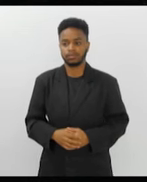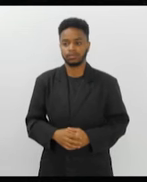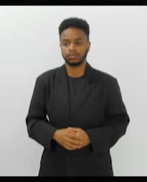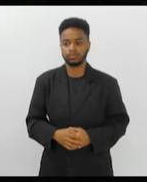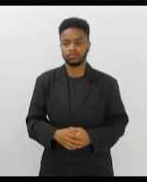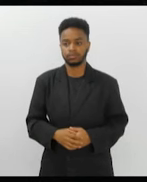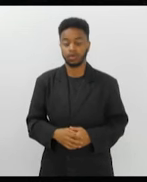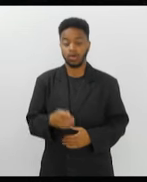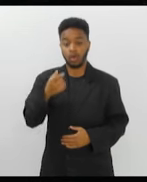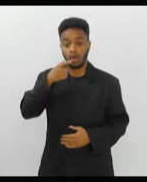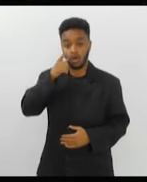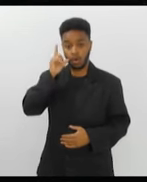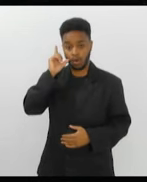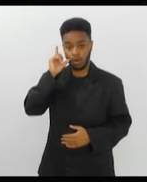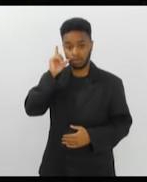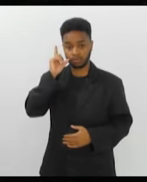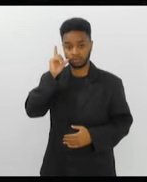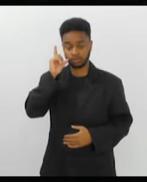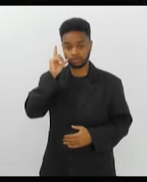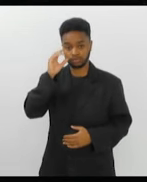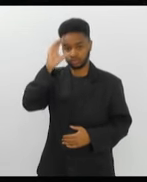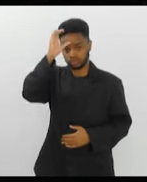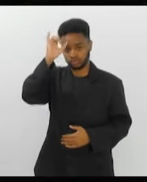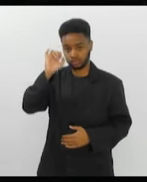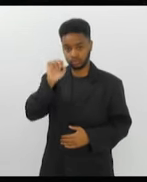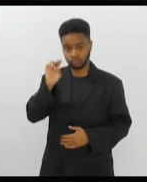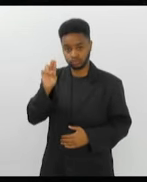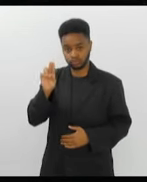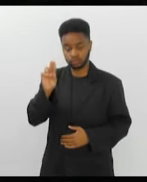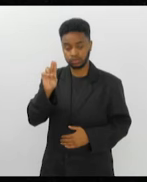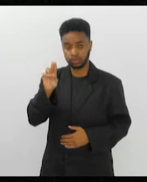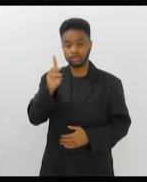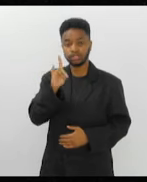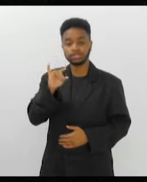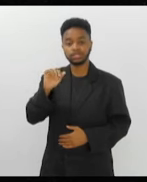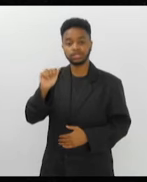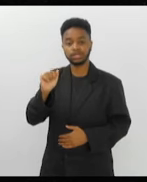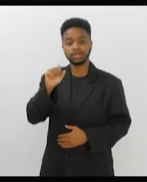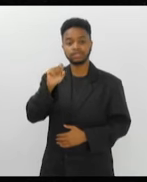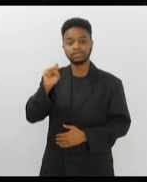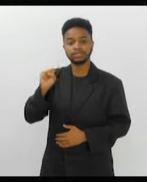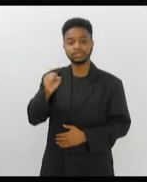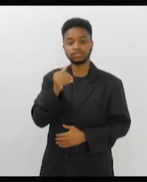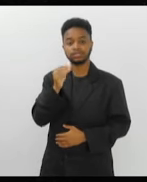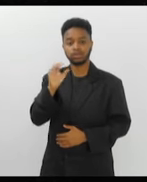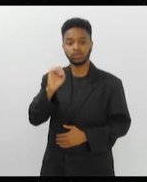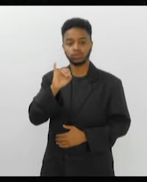No dia de ontem, deputada Tia Ju, foi dia de São João.